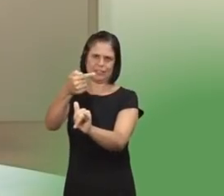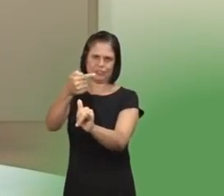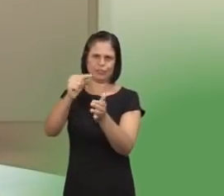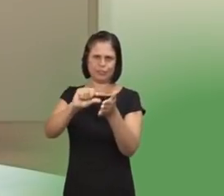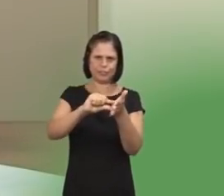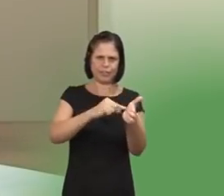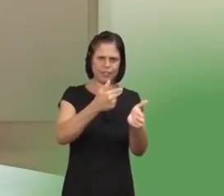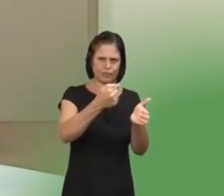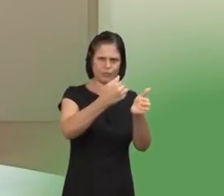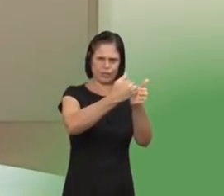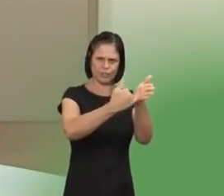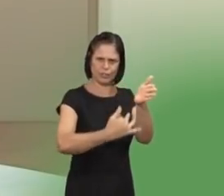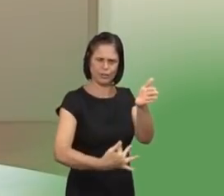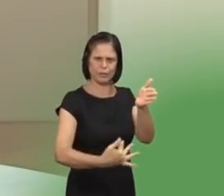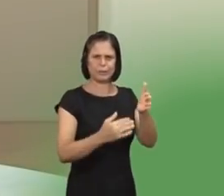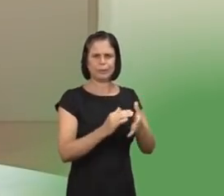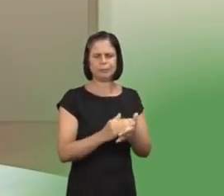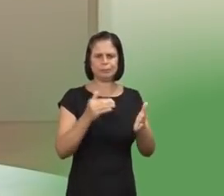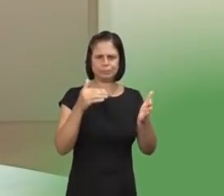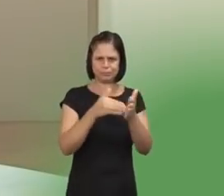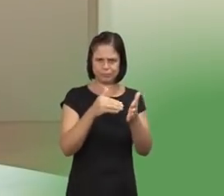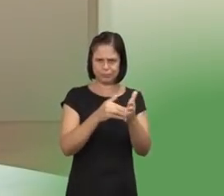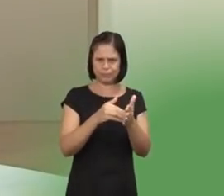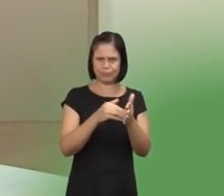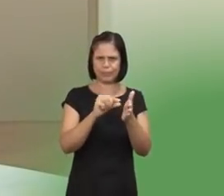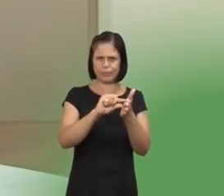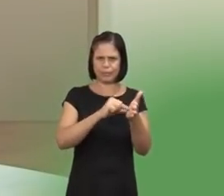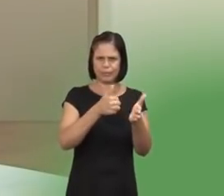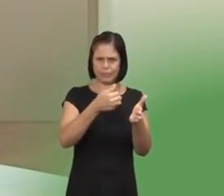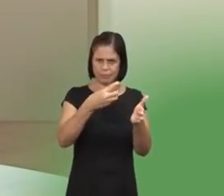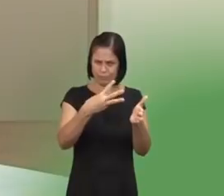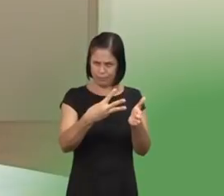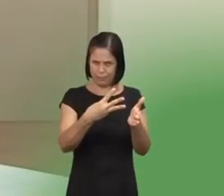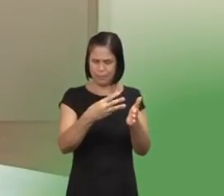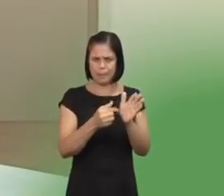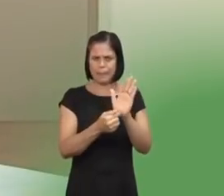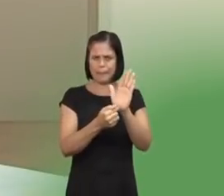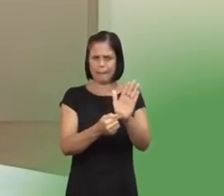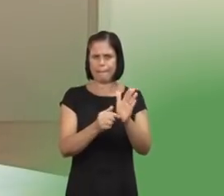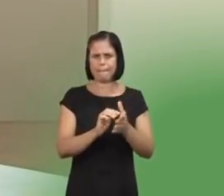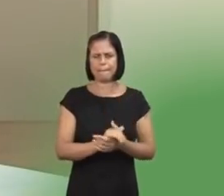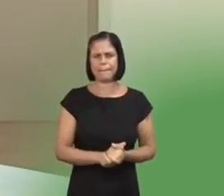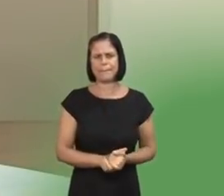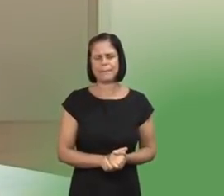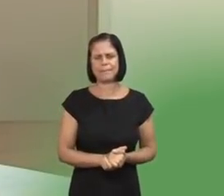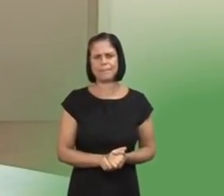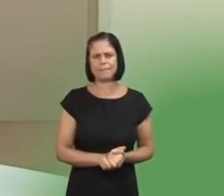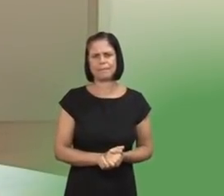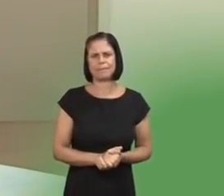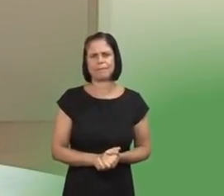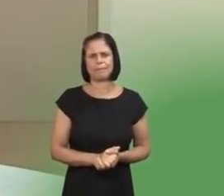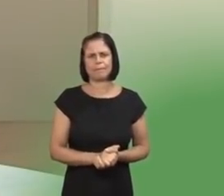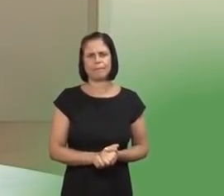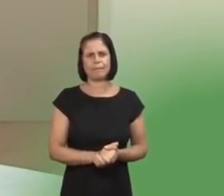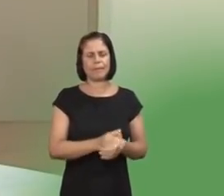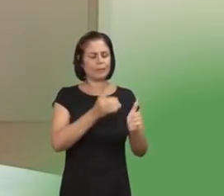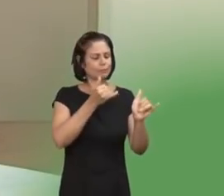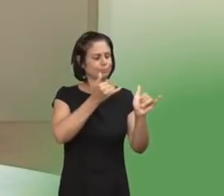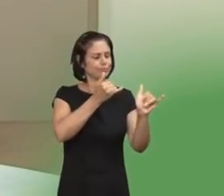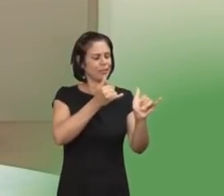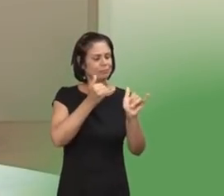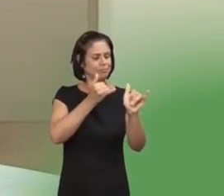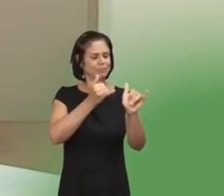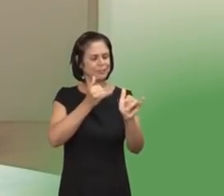verso 7 em diante até o final, o verso 13, né, de Apocalipse. vai falar a respeito de toque